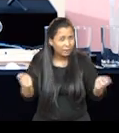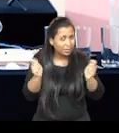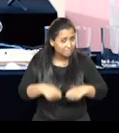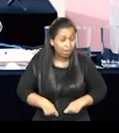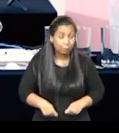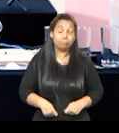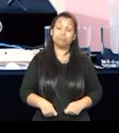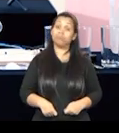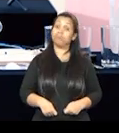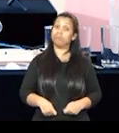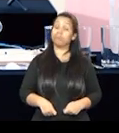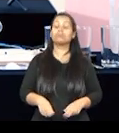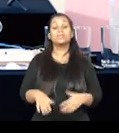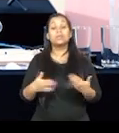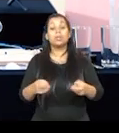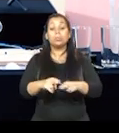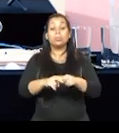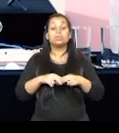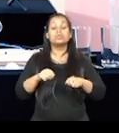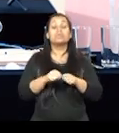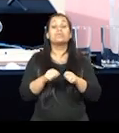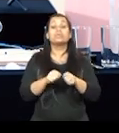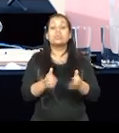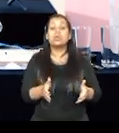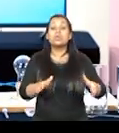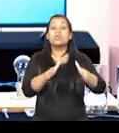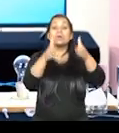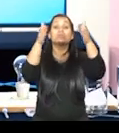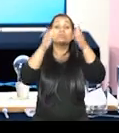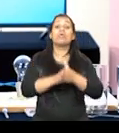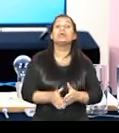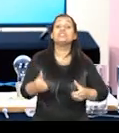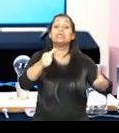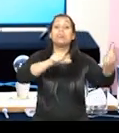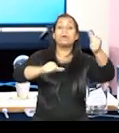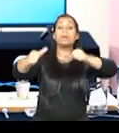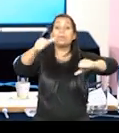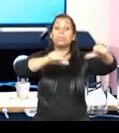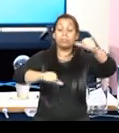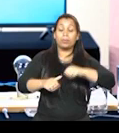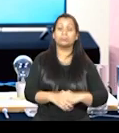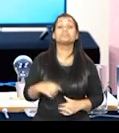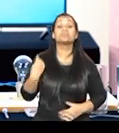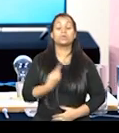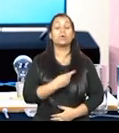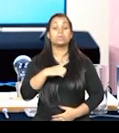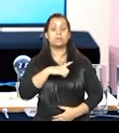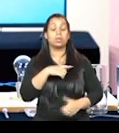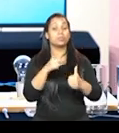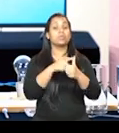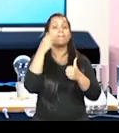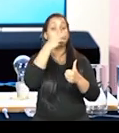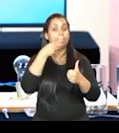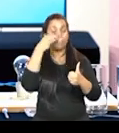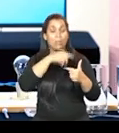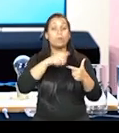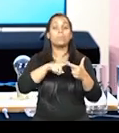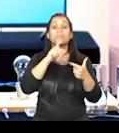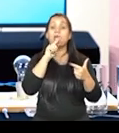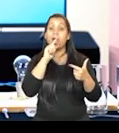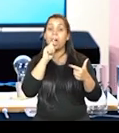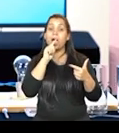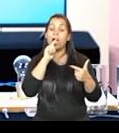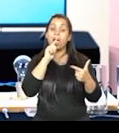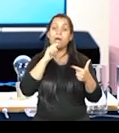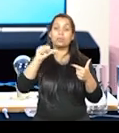Para isso, eu fiz uma torre de líquidos. Nessa torre, nós temos mel, água com